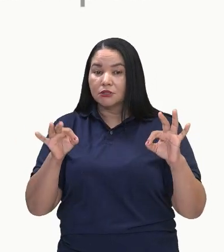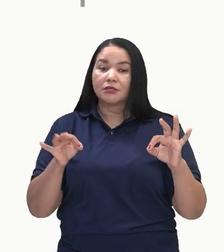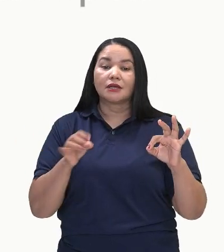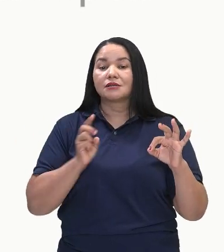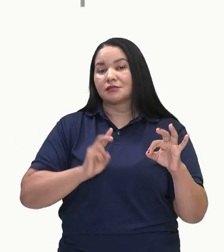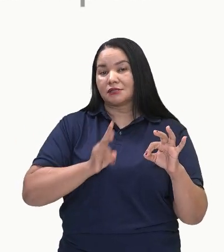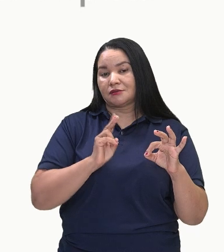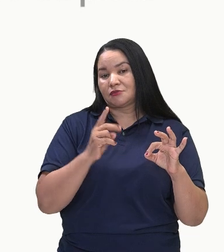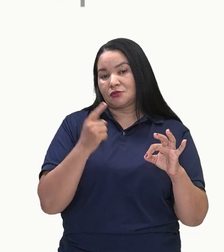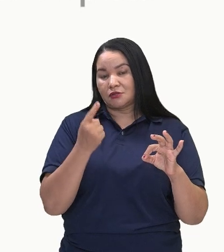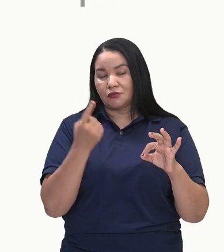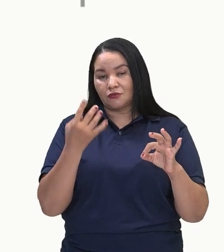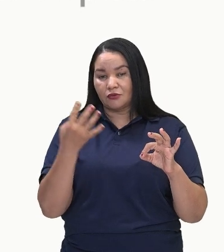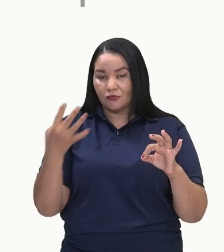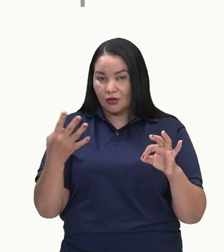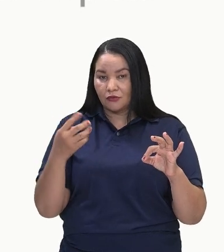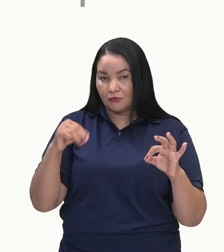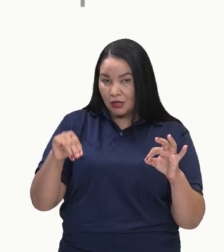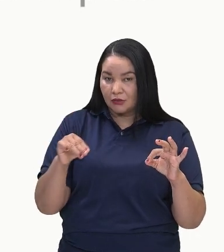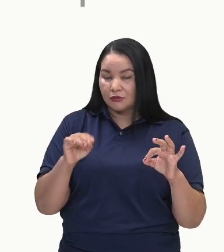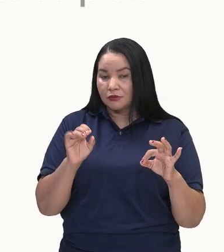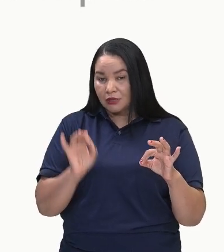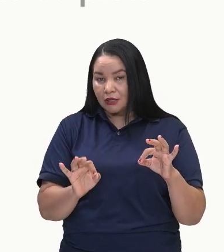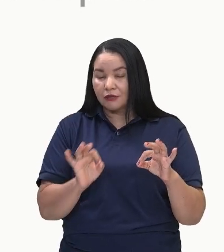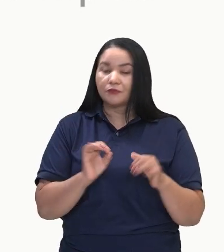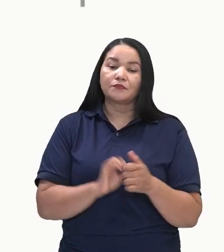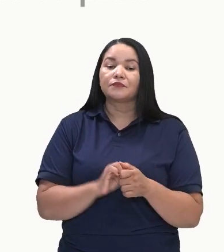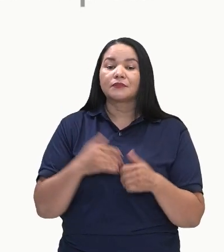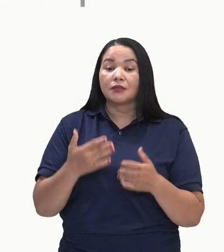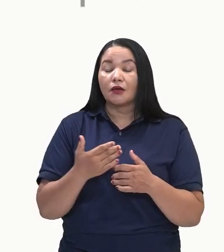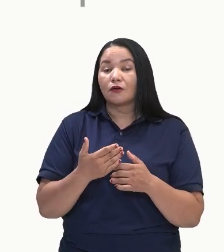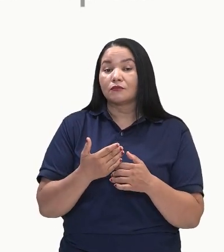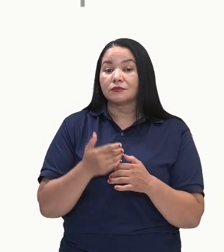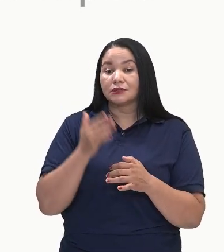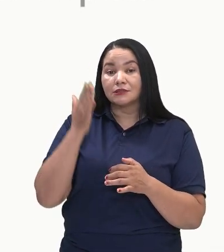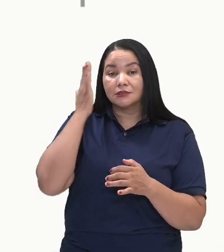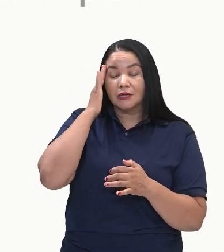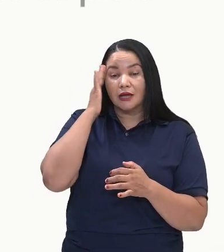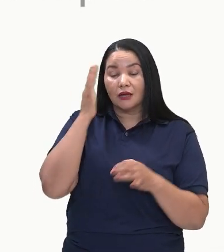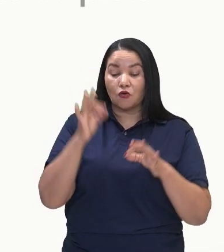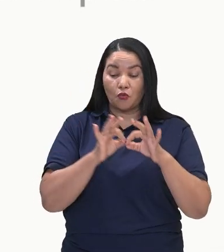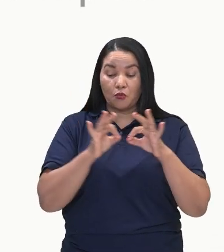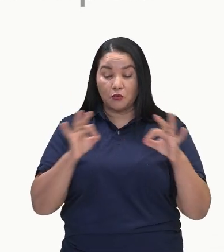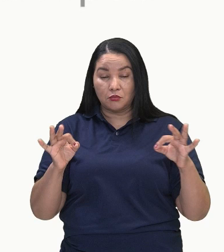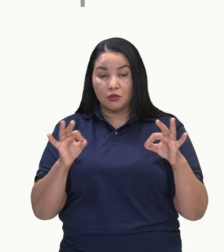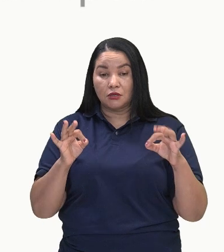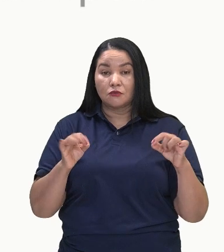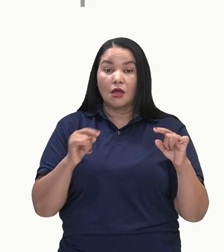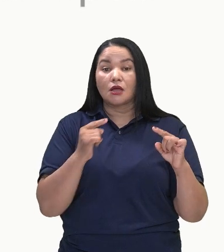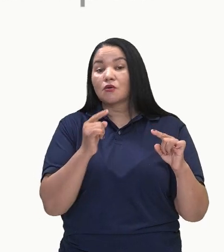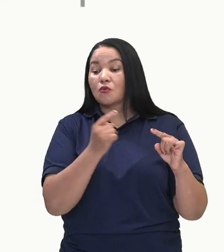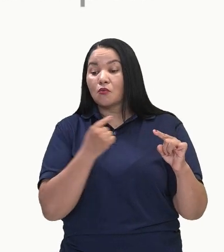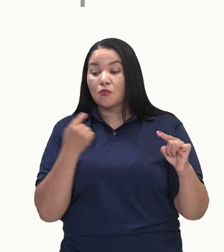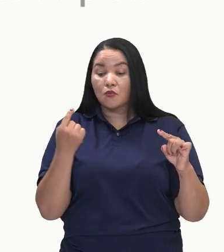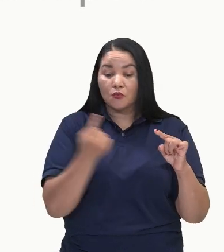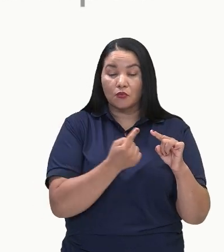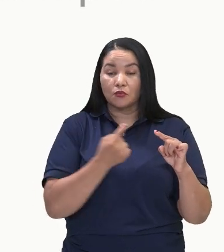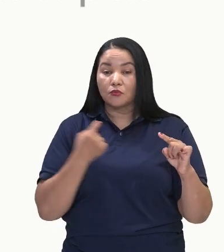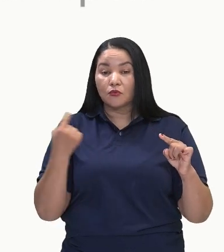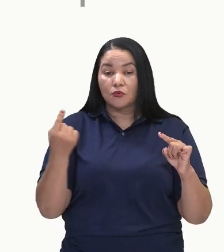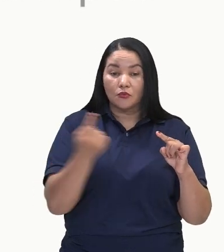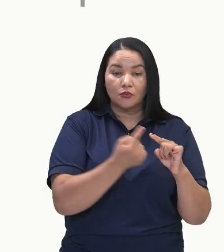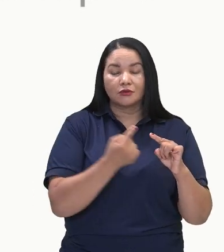certo? Tendo esse comprimento, é só a gente fazer o seguinte, ó. Distância total é igual... Quantas voltas ele deu? 5.